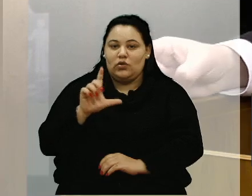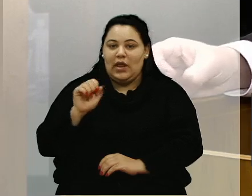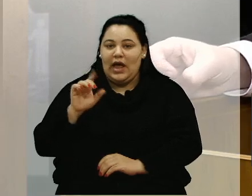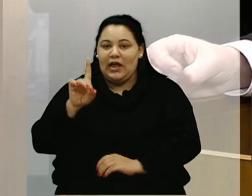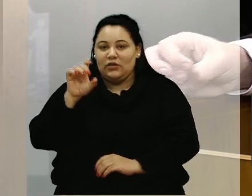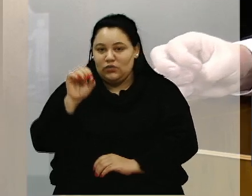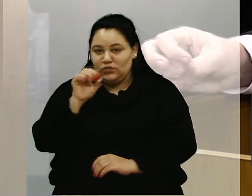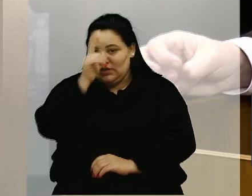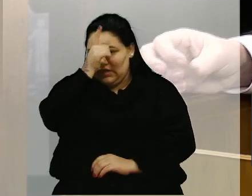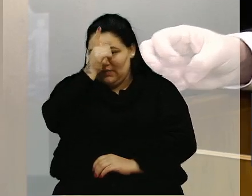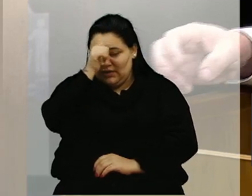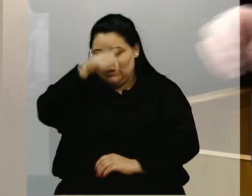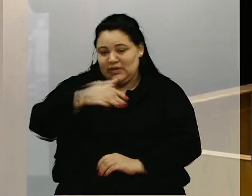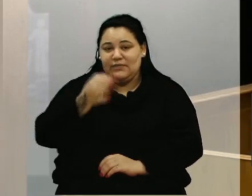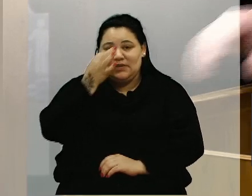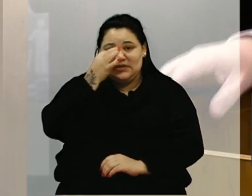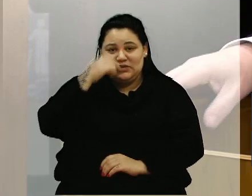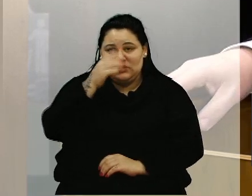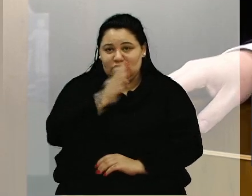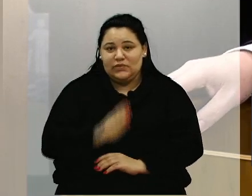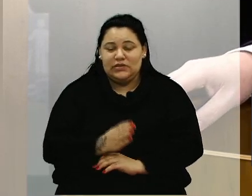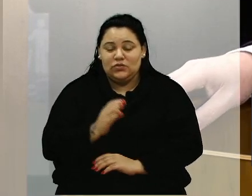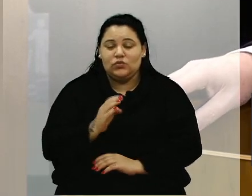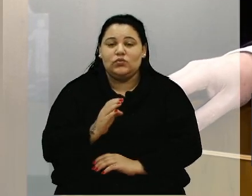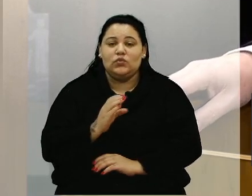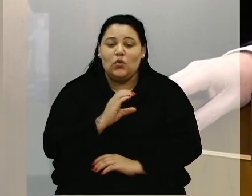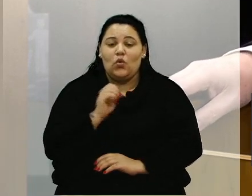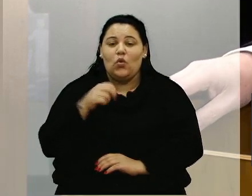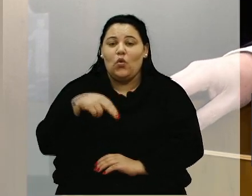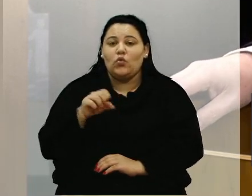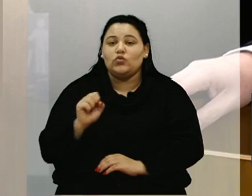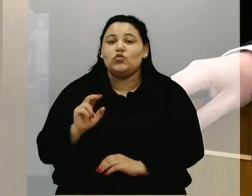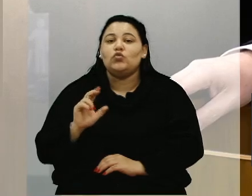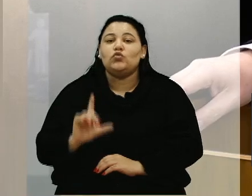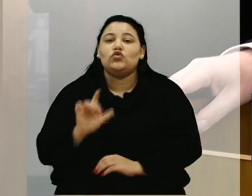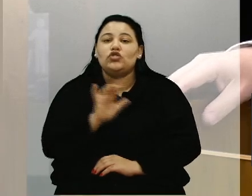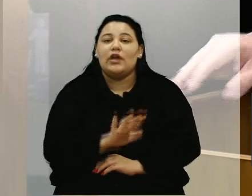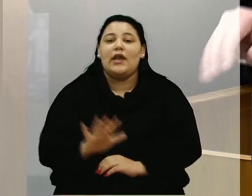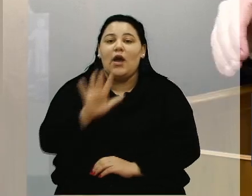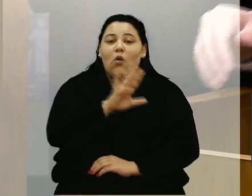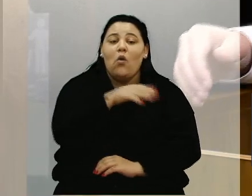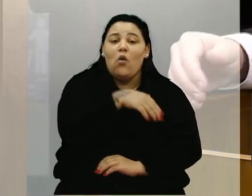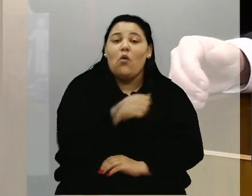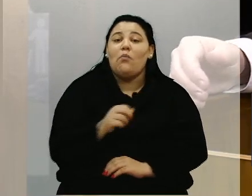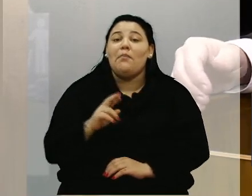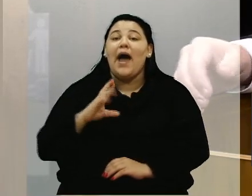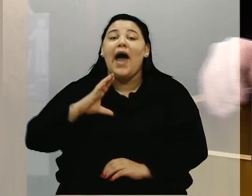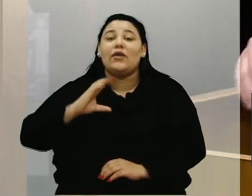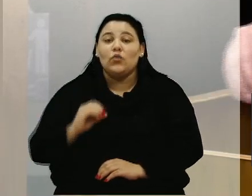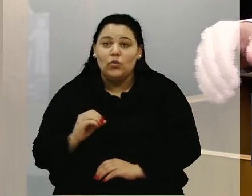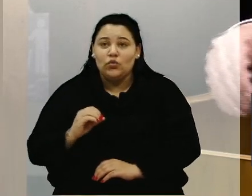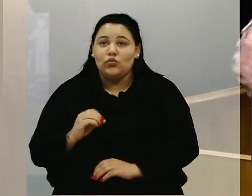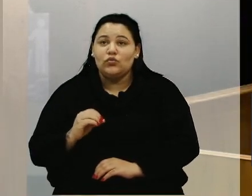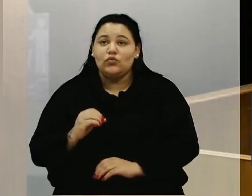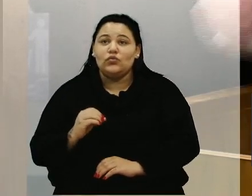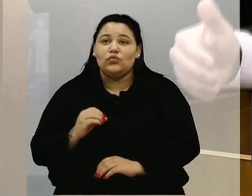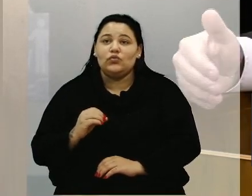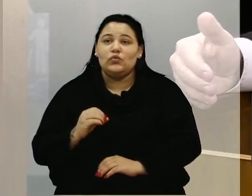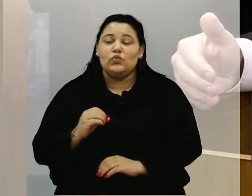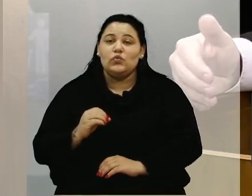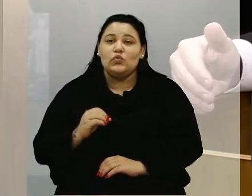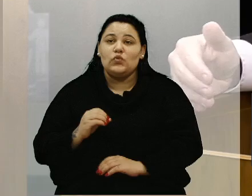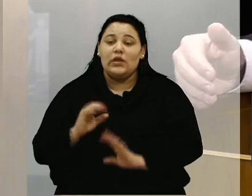aqui no Brasil agora, o cônsul-geral para o sul do Brasil, o Mark Bogdan, deixou uma mensagem, né,